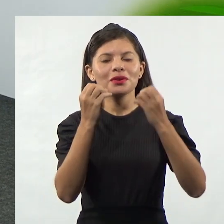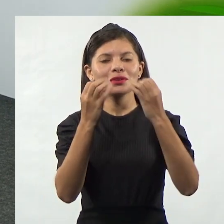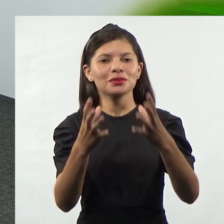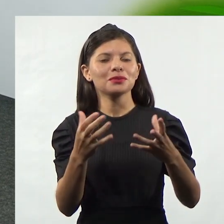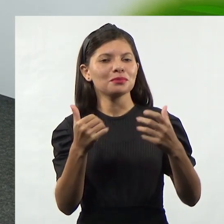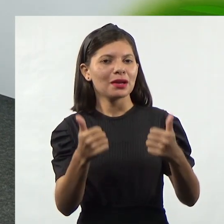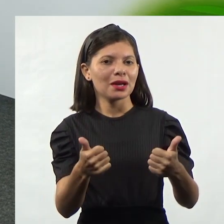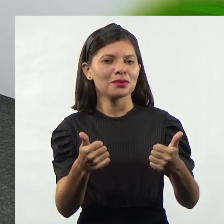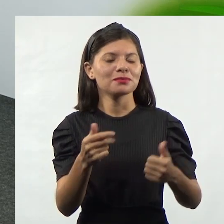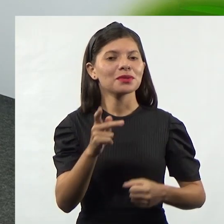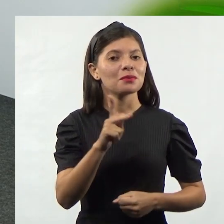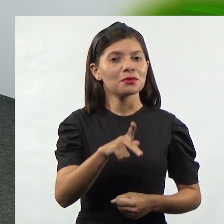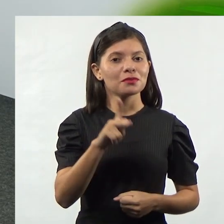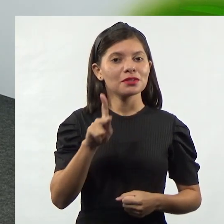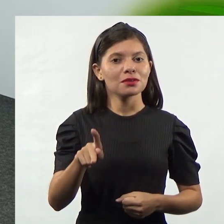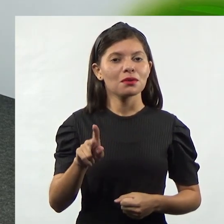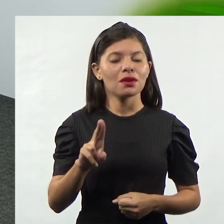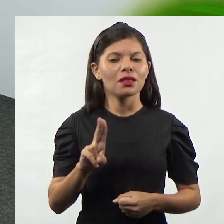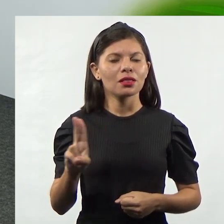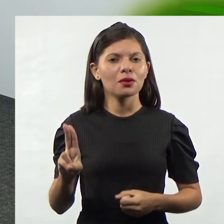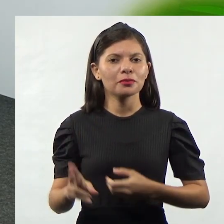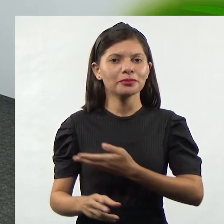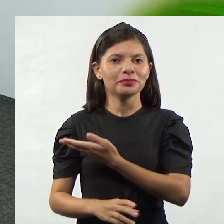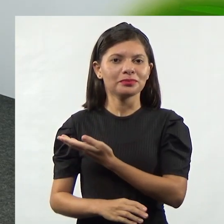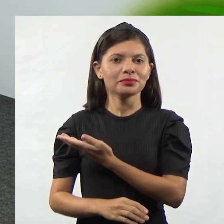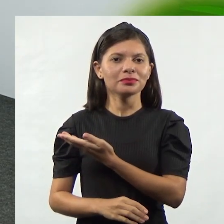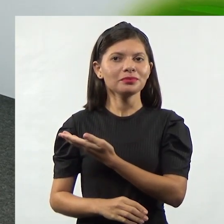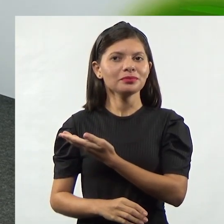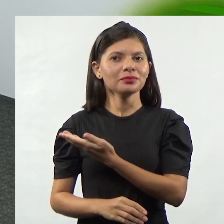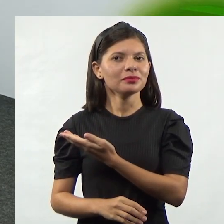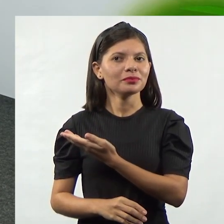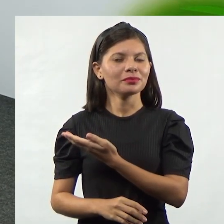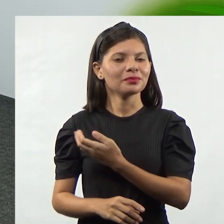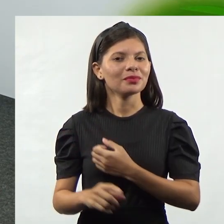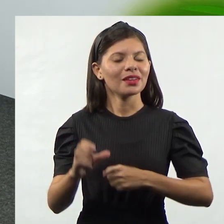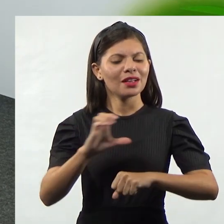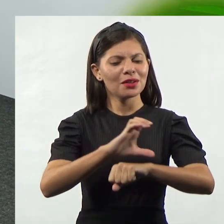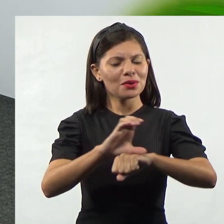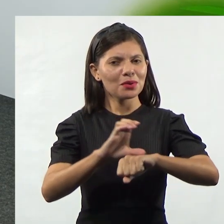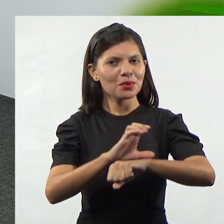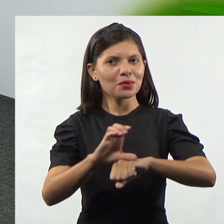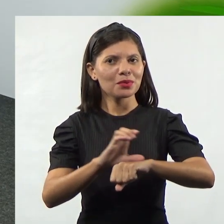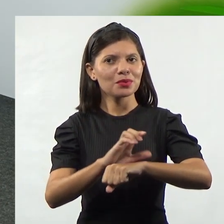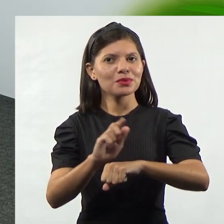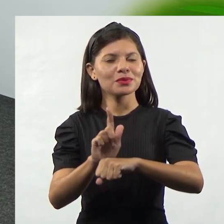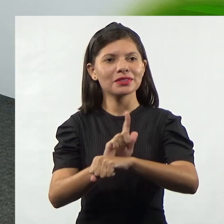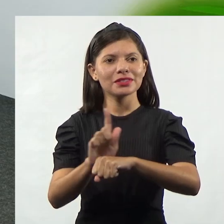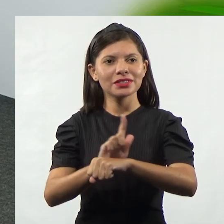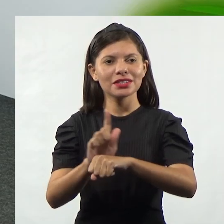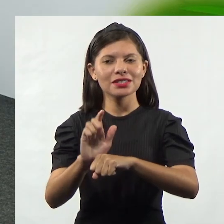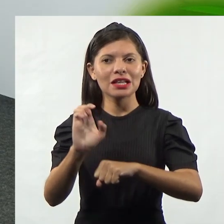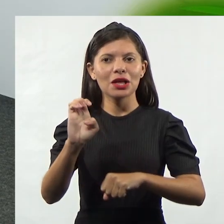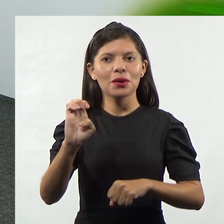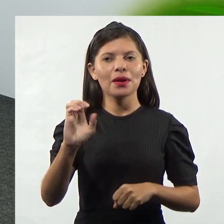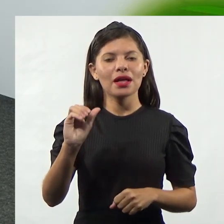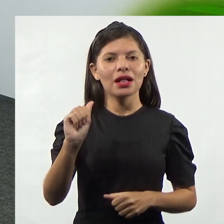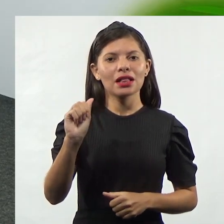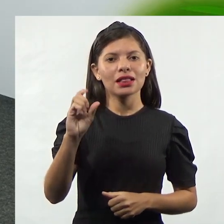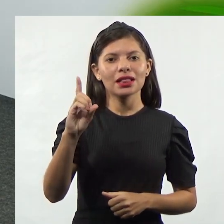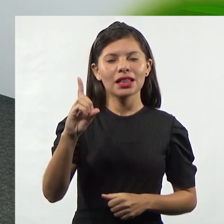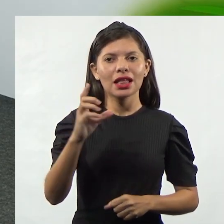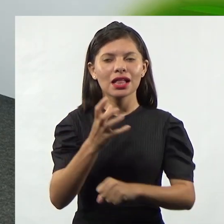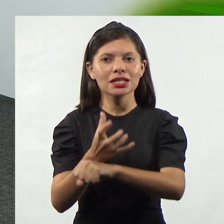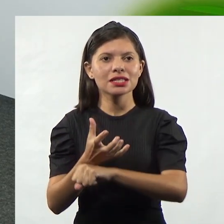Olá, tudo bem? Eu sou a professora Natasha Alexandrino e eu leciono para o curso de Gestão Pública EAD a disciplina